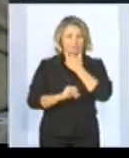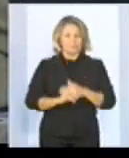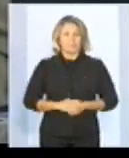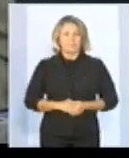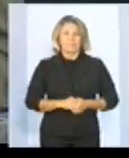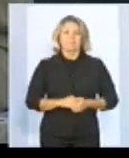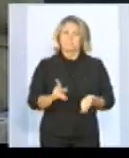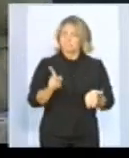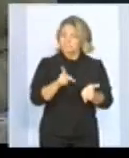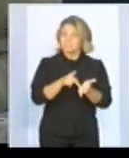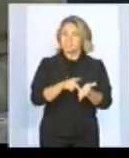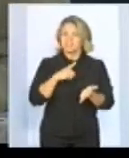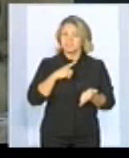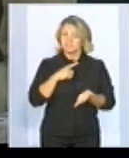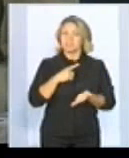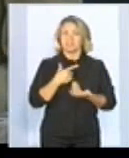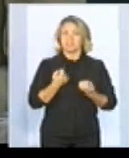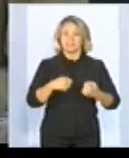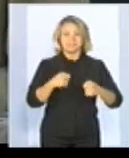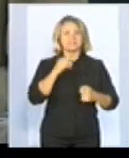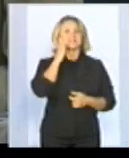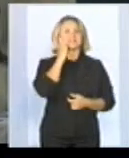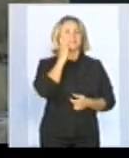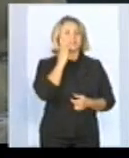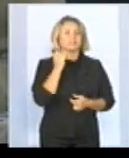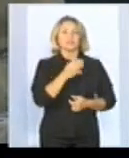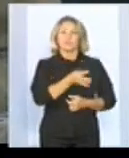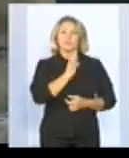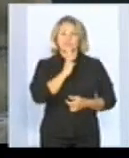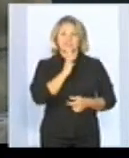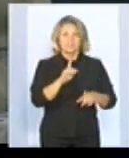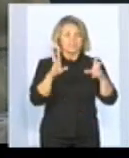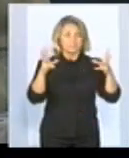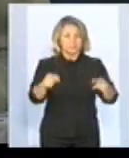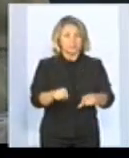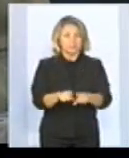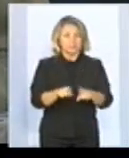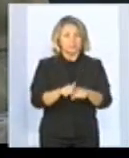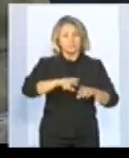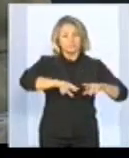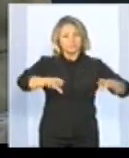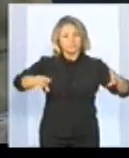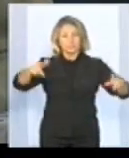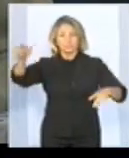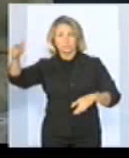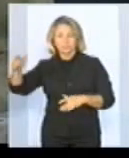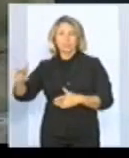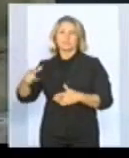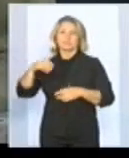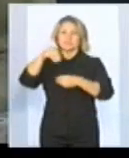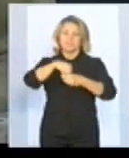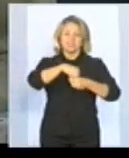E, lógico, né, tem um efeito renda que deve ser levado em consideração, mas também a lógica de mais concorrência, o número maior de players no